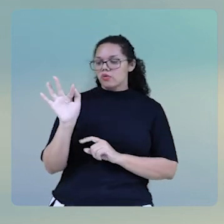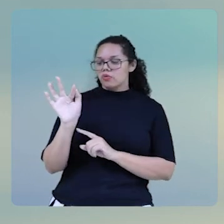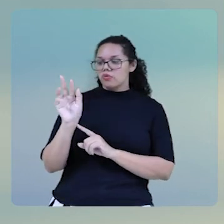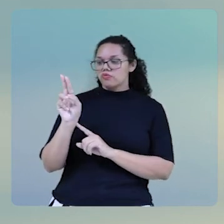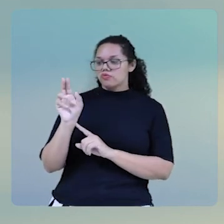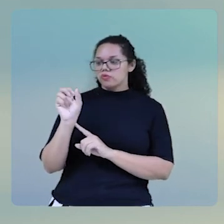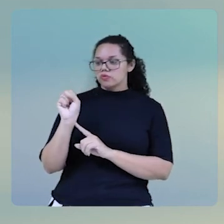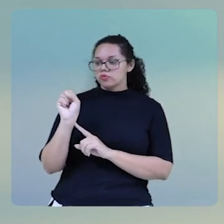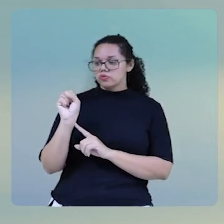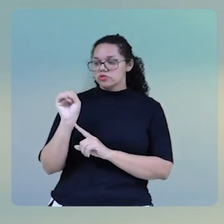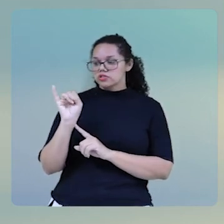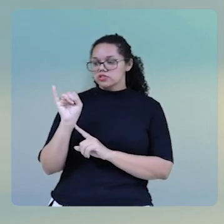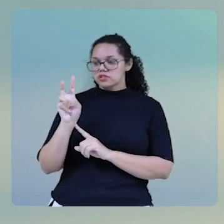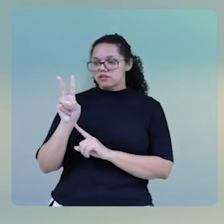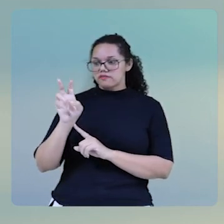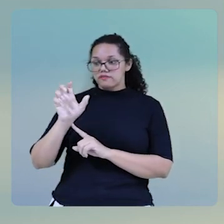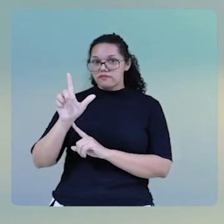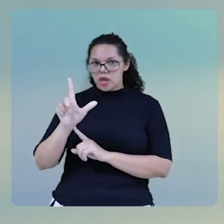contra